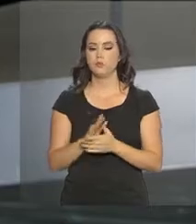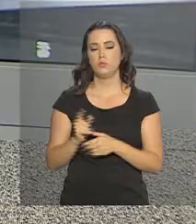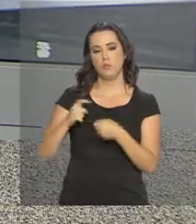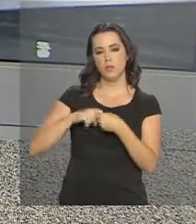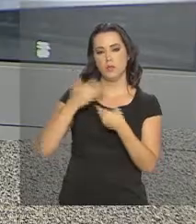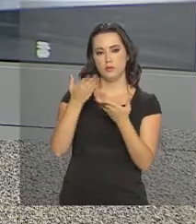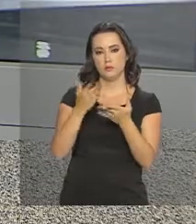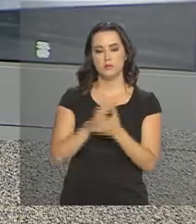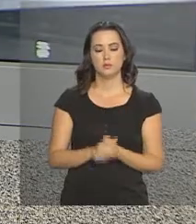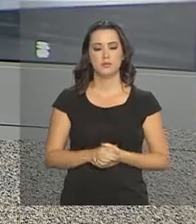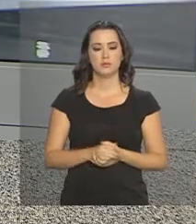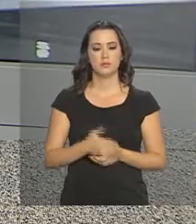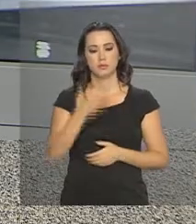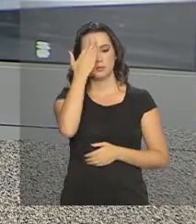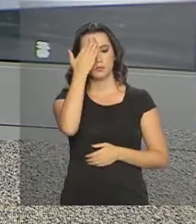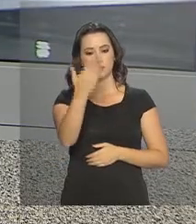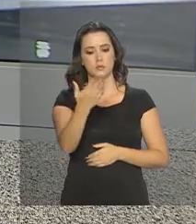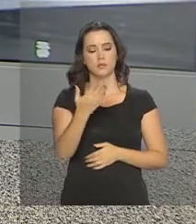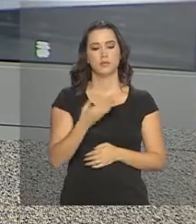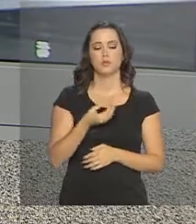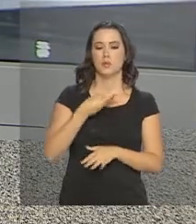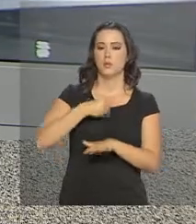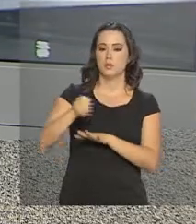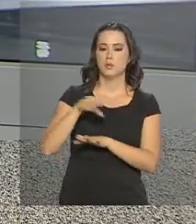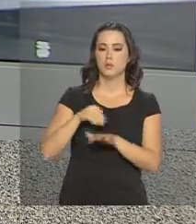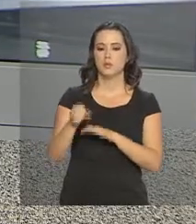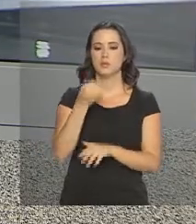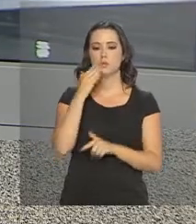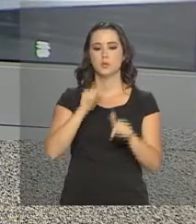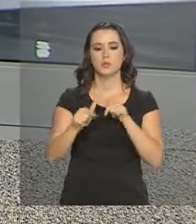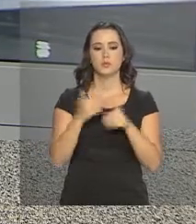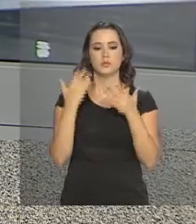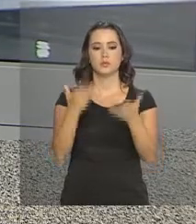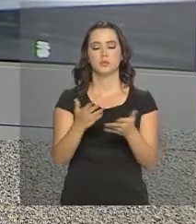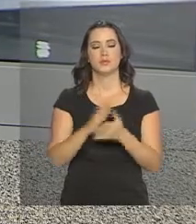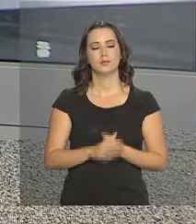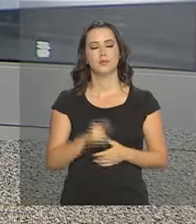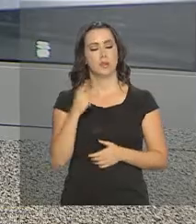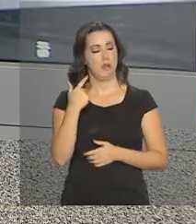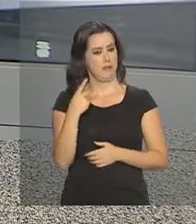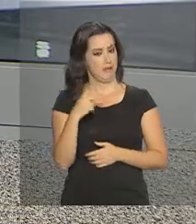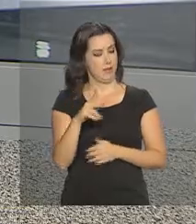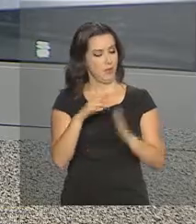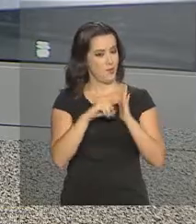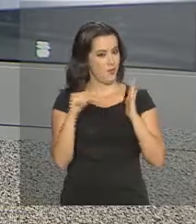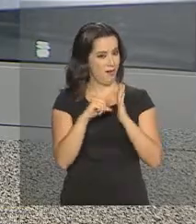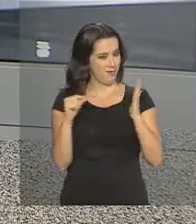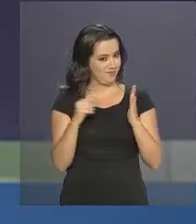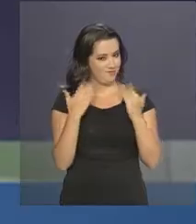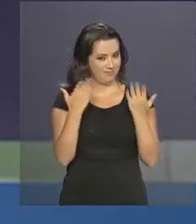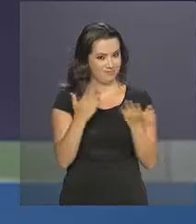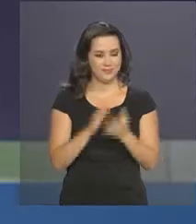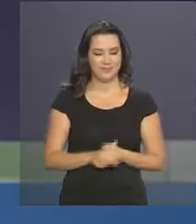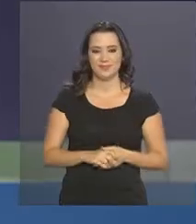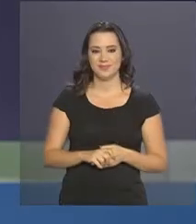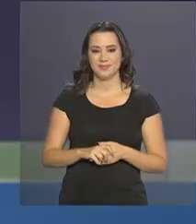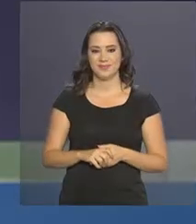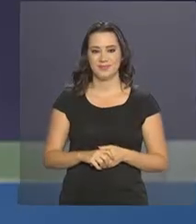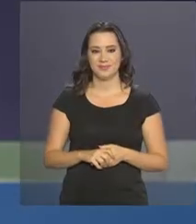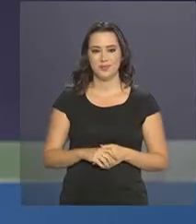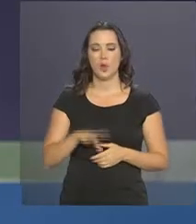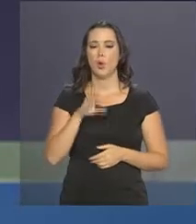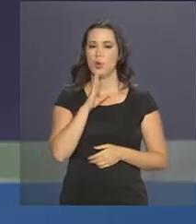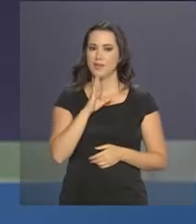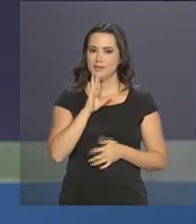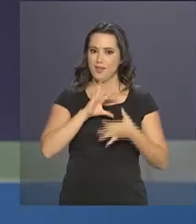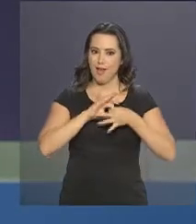você no estúdio alessandra obrigada gabriela pelas informações um bom trabalho pra você aí no palácio do planalto a já conhecida